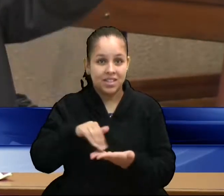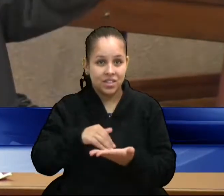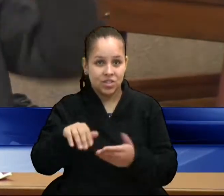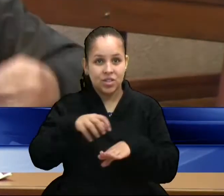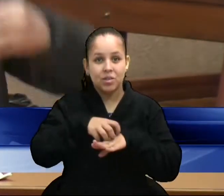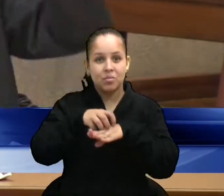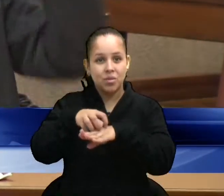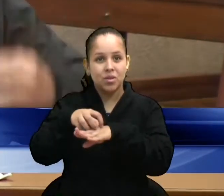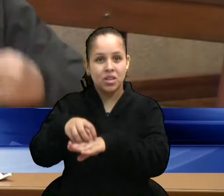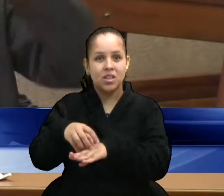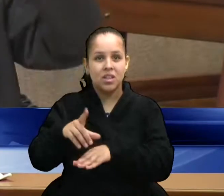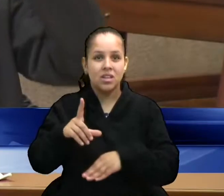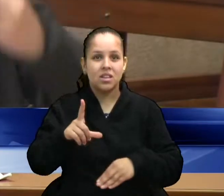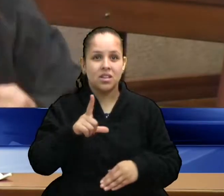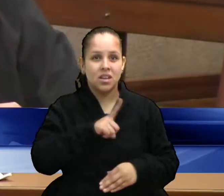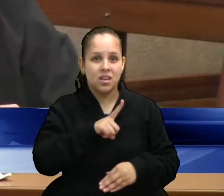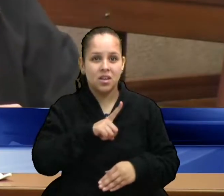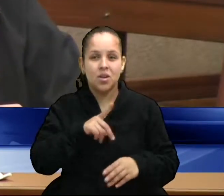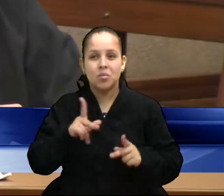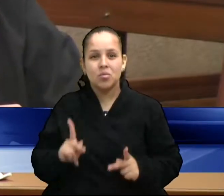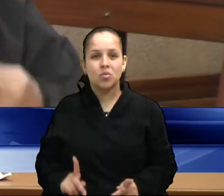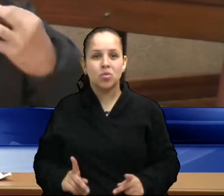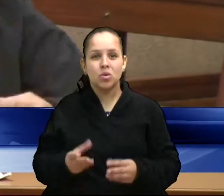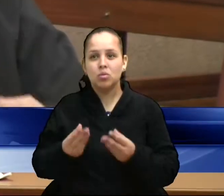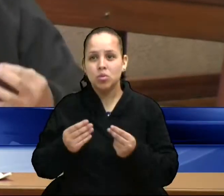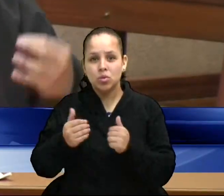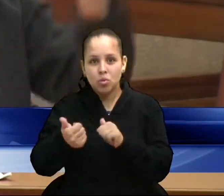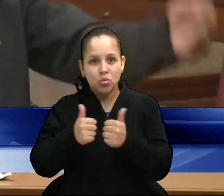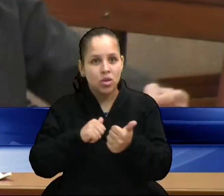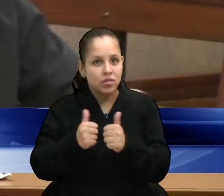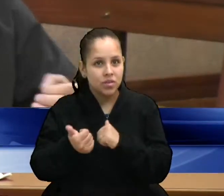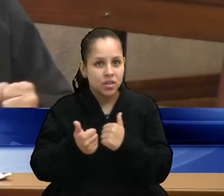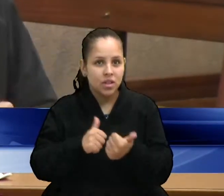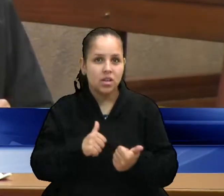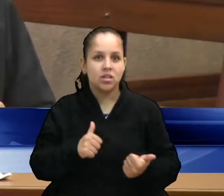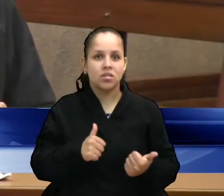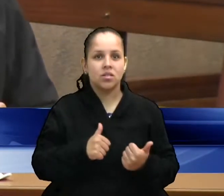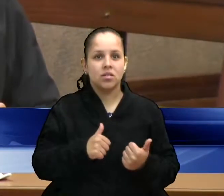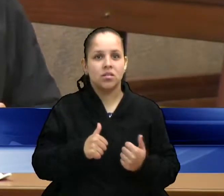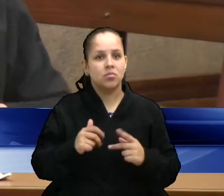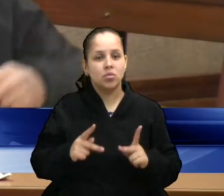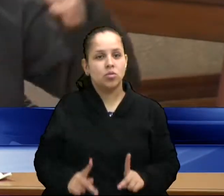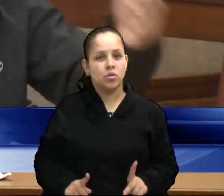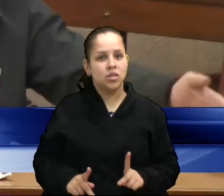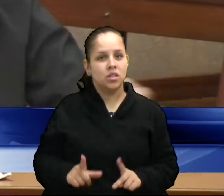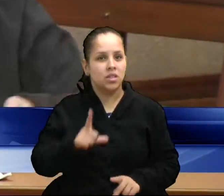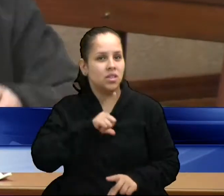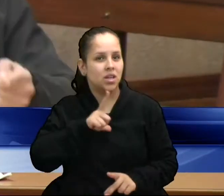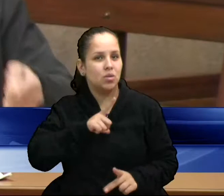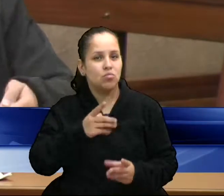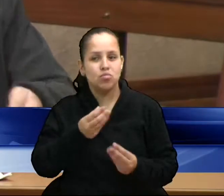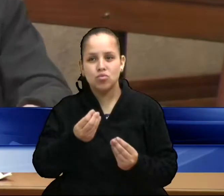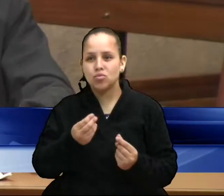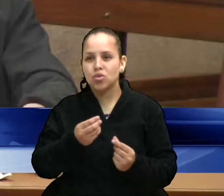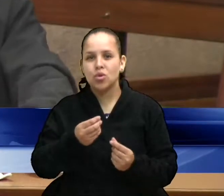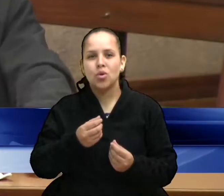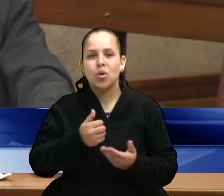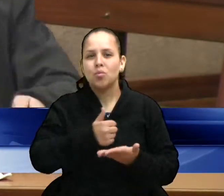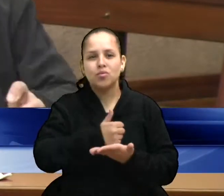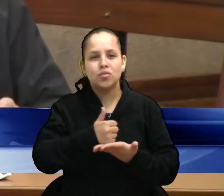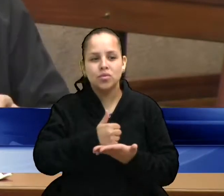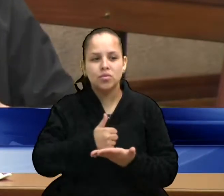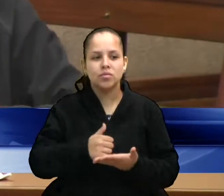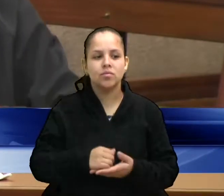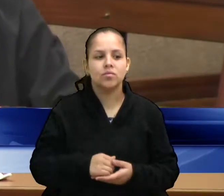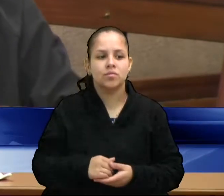técnicos altamente qualificados, servidores de carreira, de muito tempo de estar